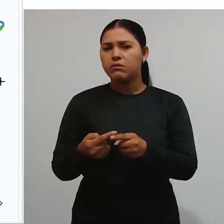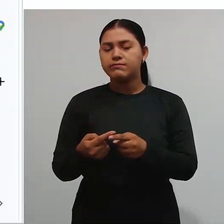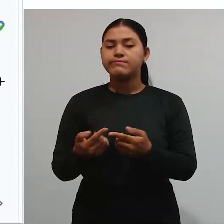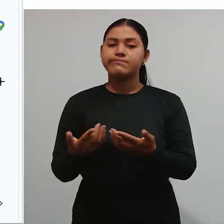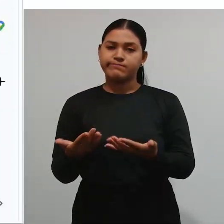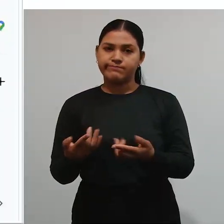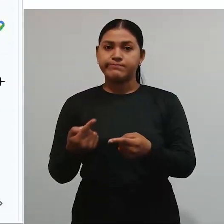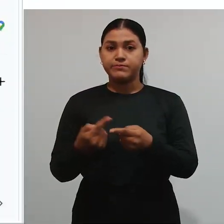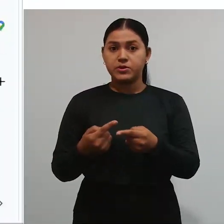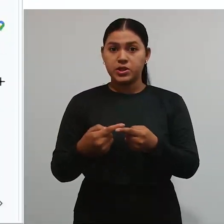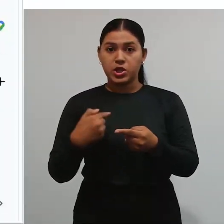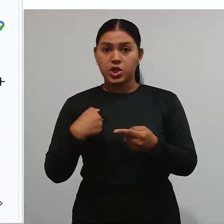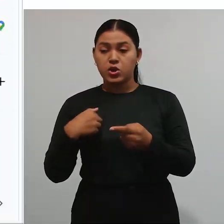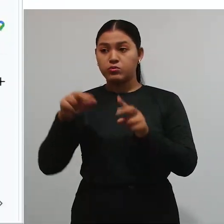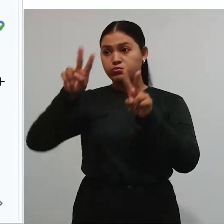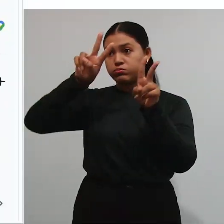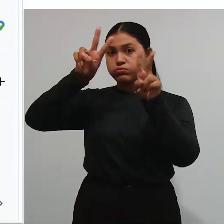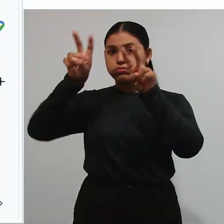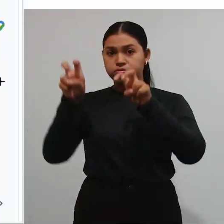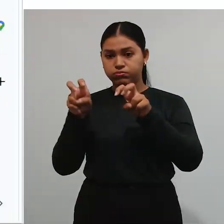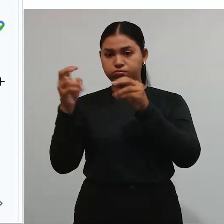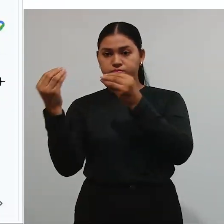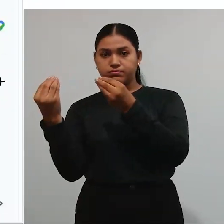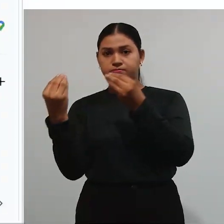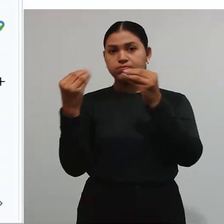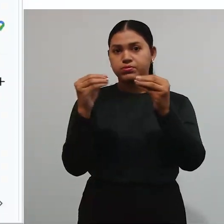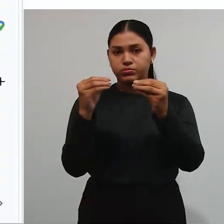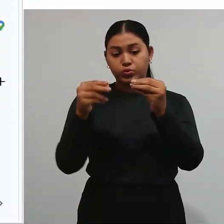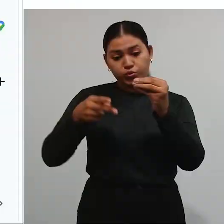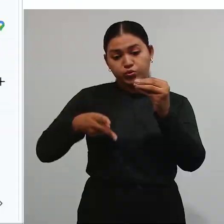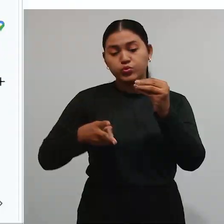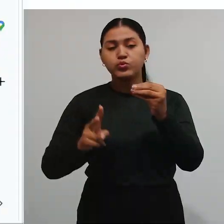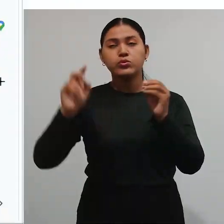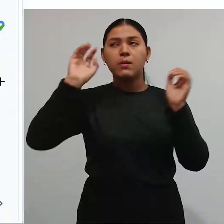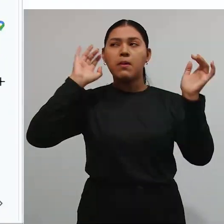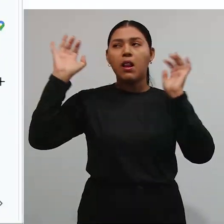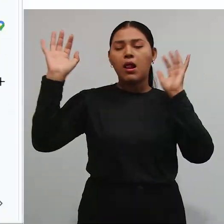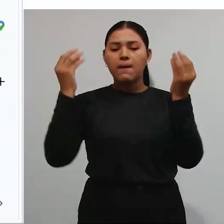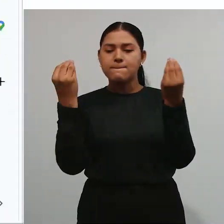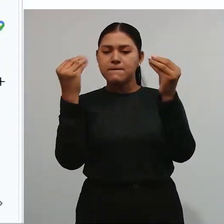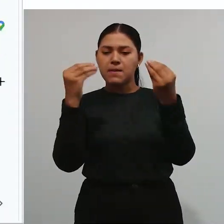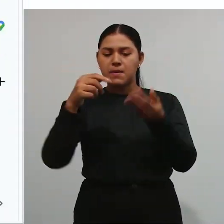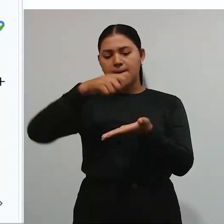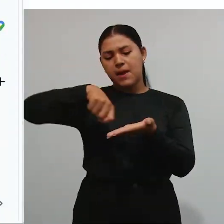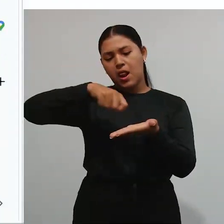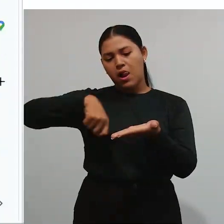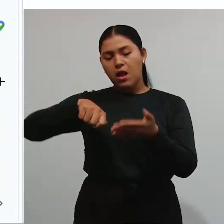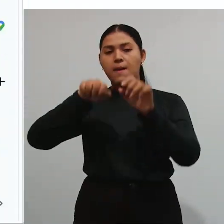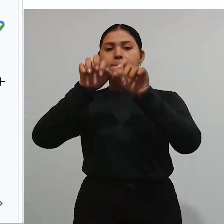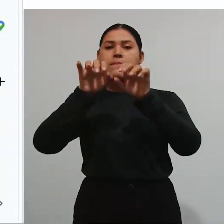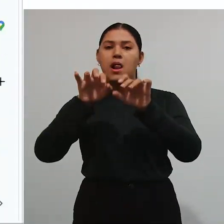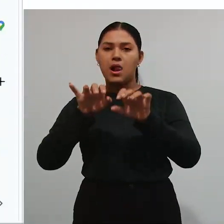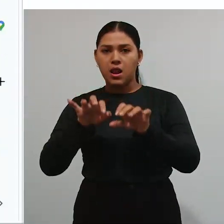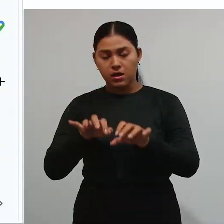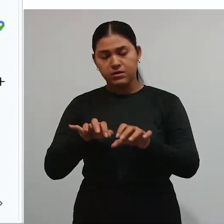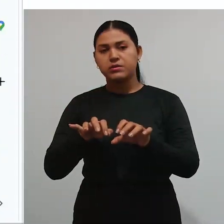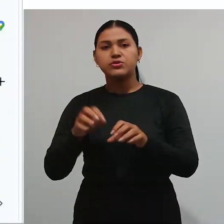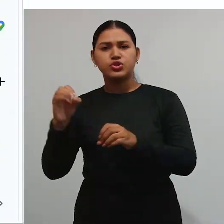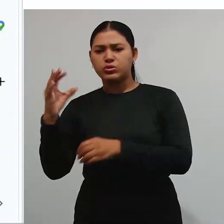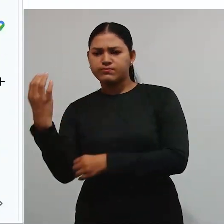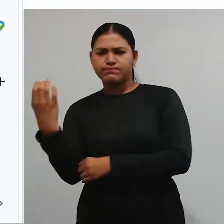a reflexão. Eu não posso jogar a citação, tá? A citação tem que vir com um